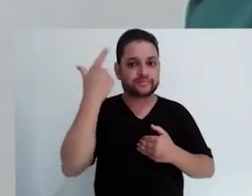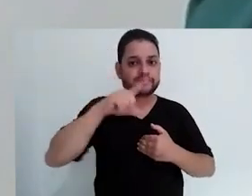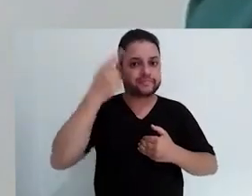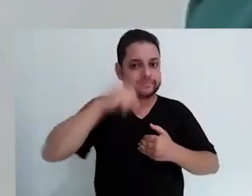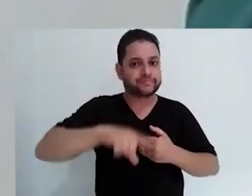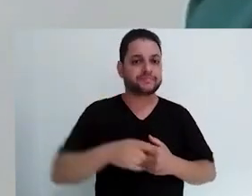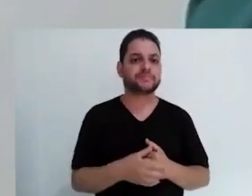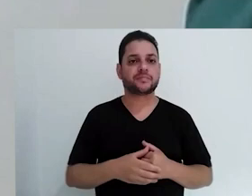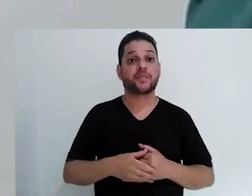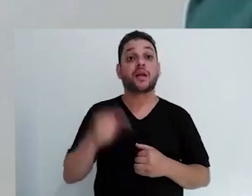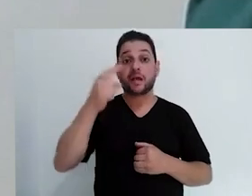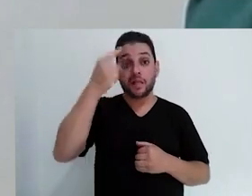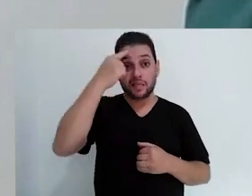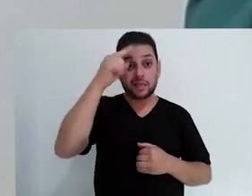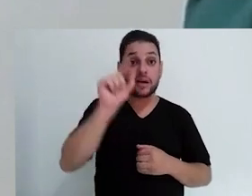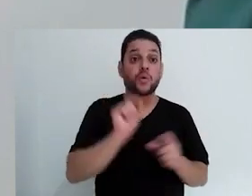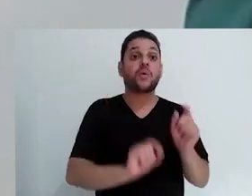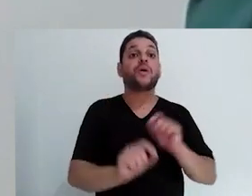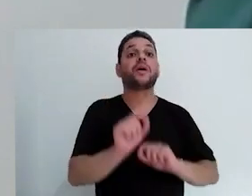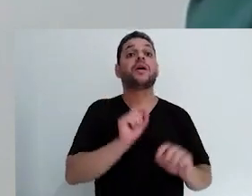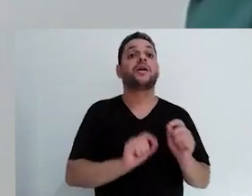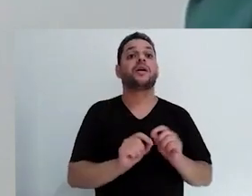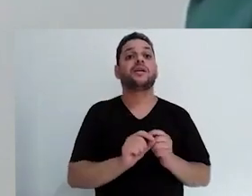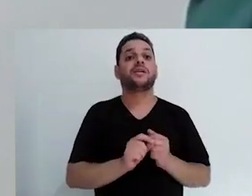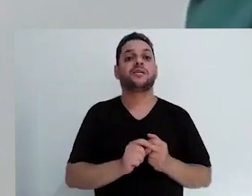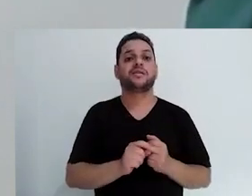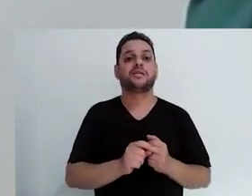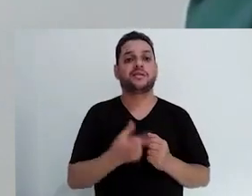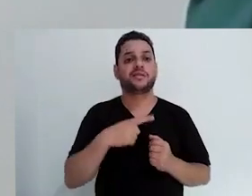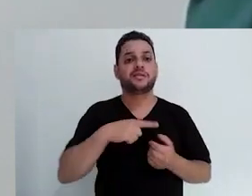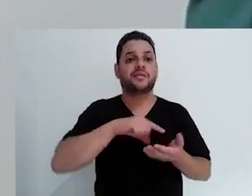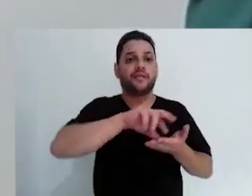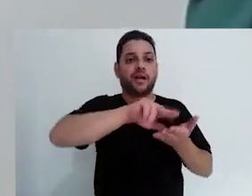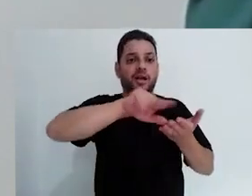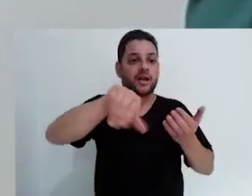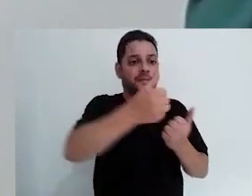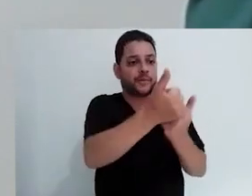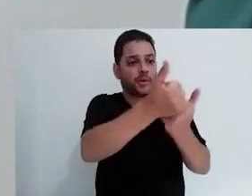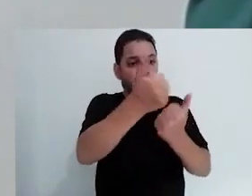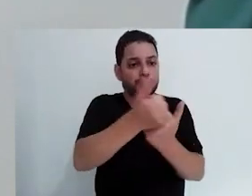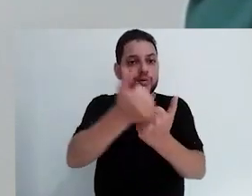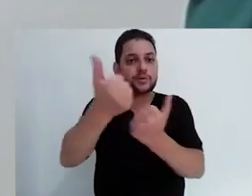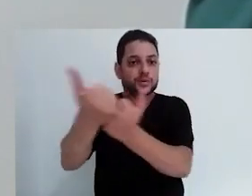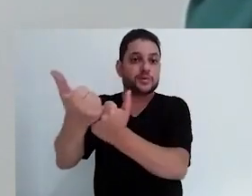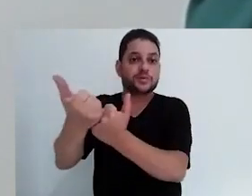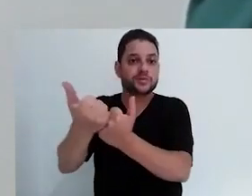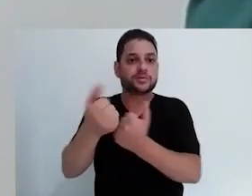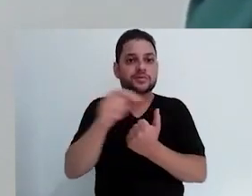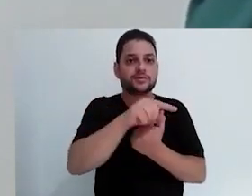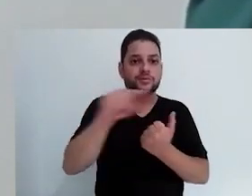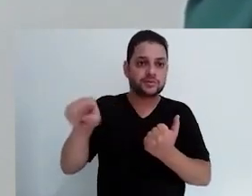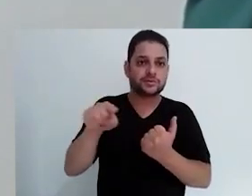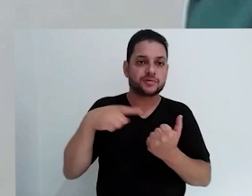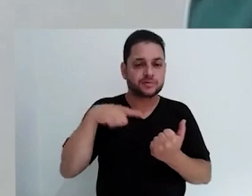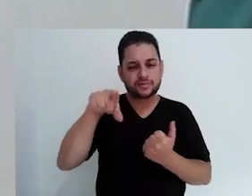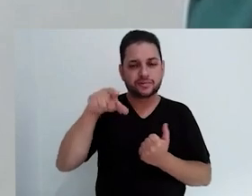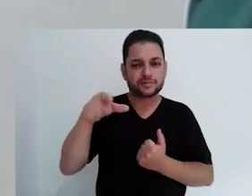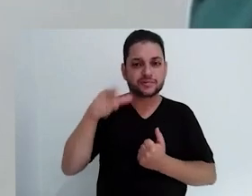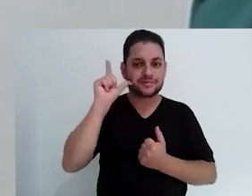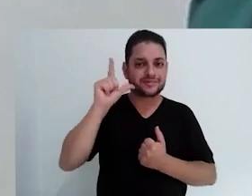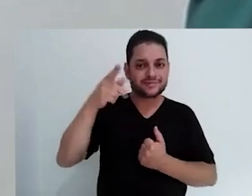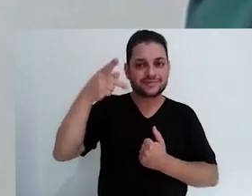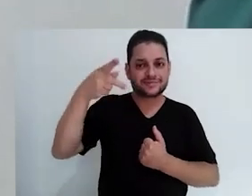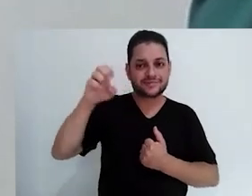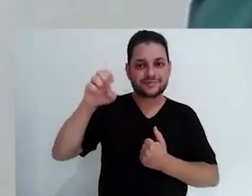A ideia, então, é que essas varas de apoio, elas funcionem. O Pedro já antecipou um pouco na